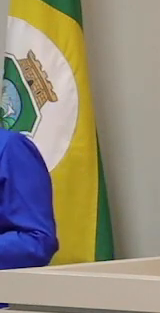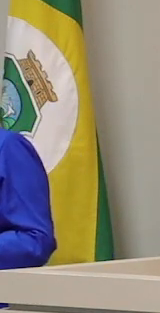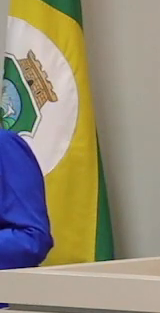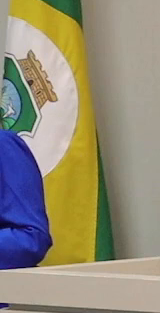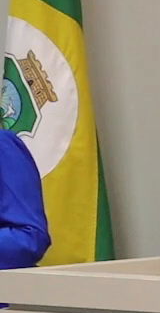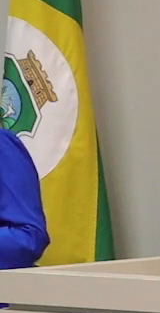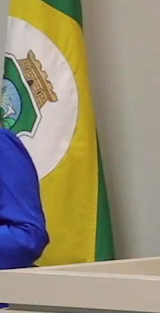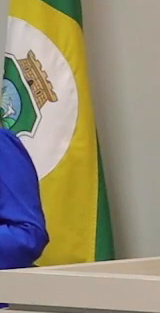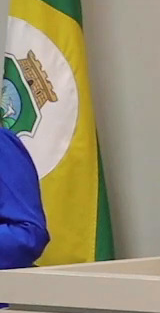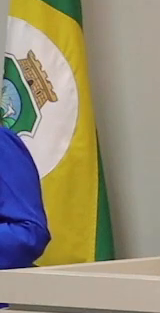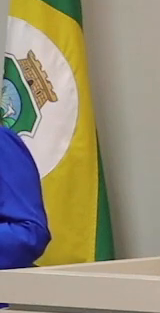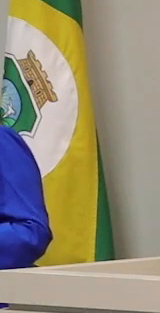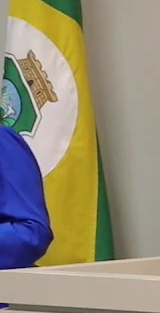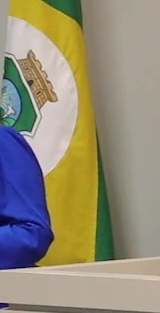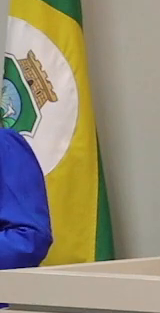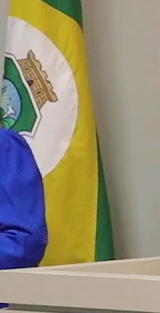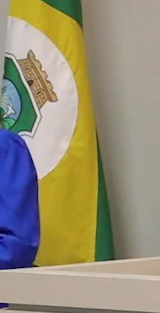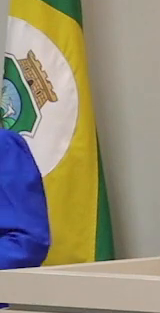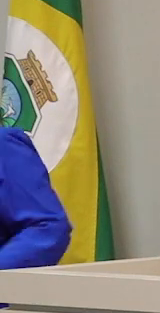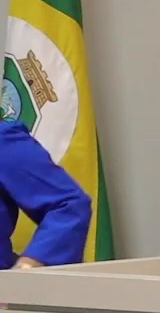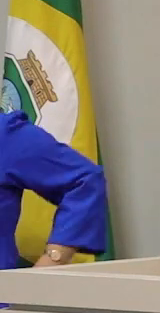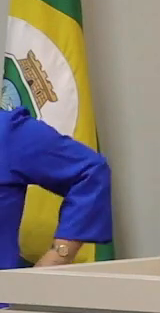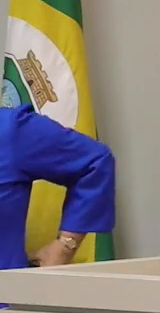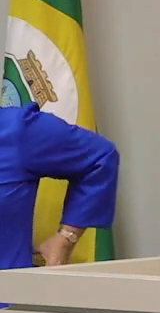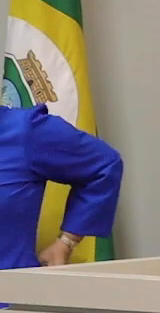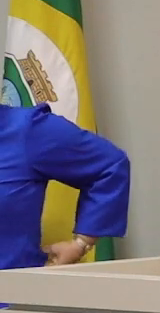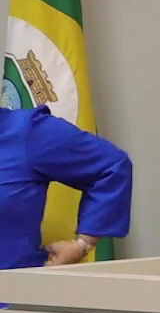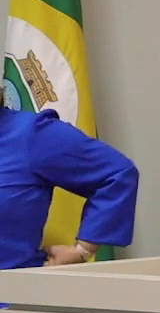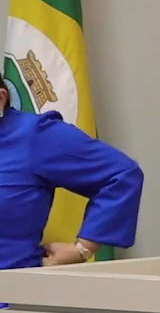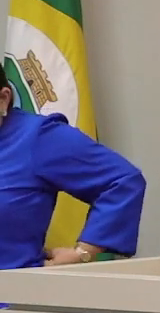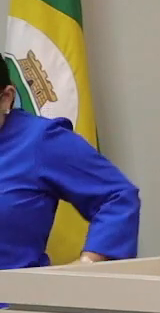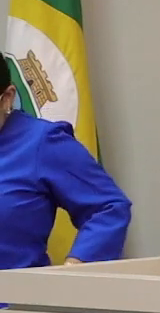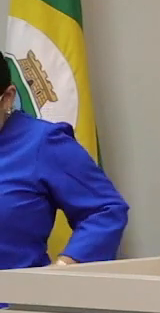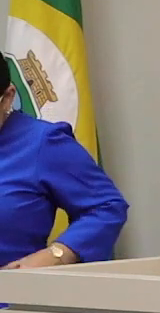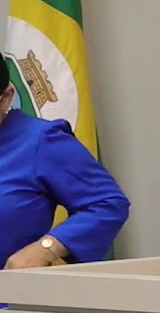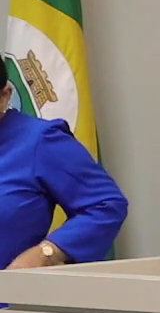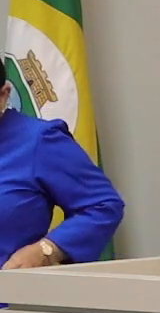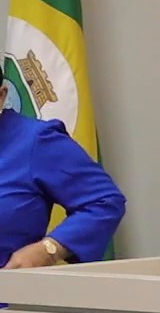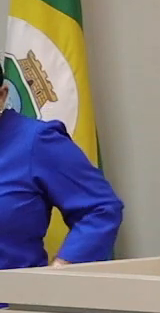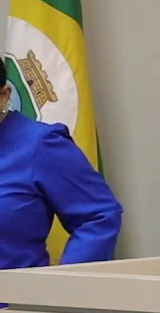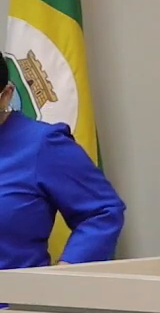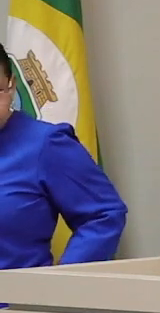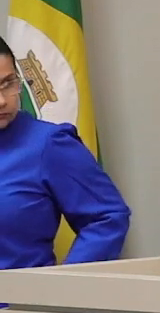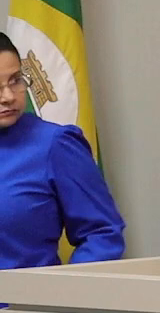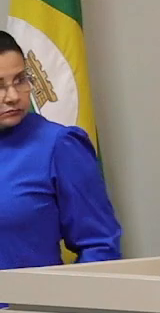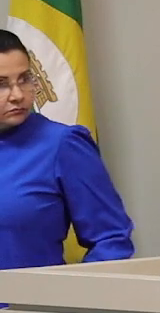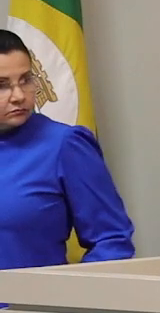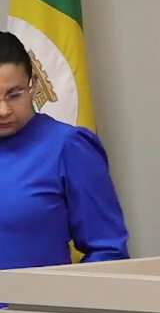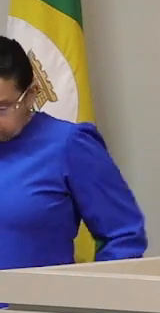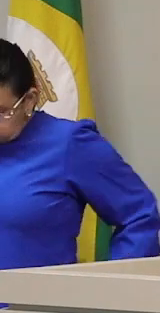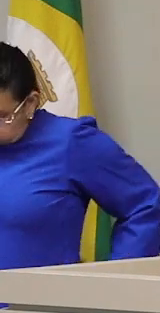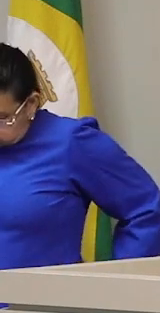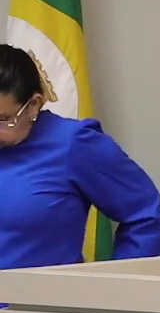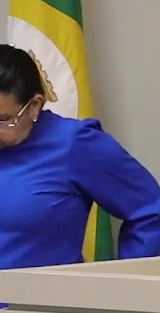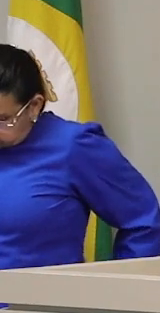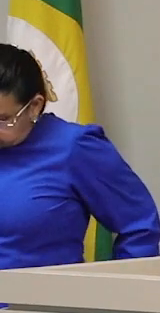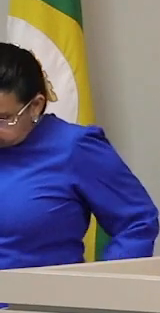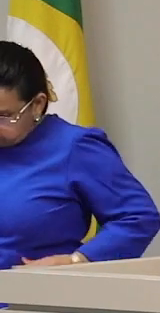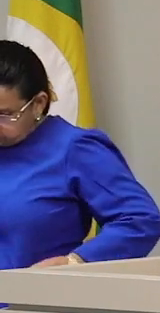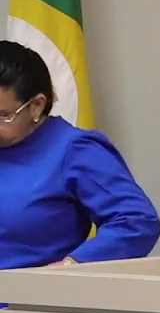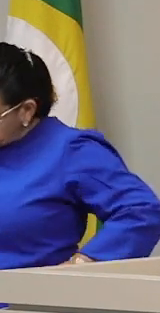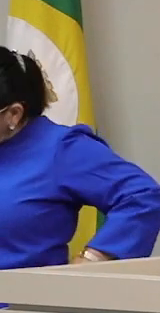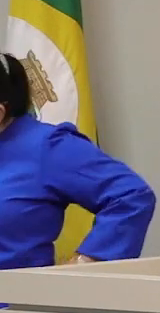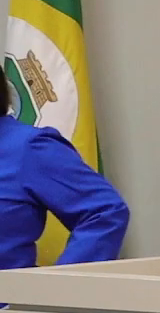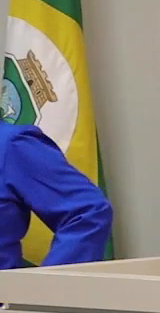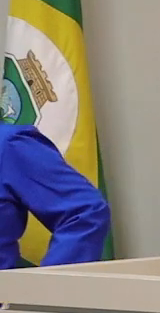que tá sendo feito em Tabuleiro está sendo feito tem muita coisa para fazer e se Deus quiser esse grupo vai